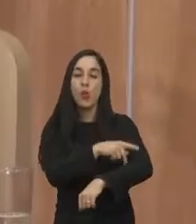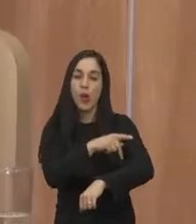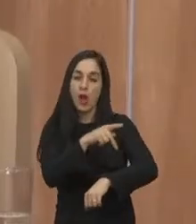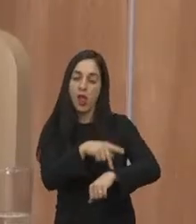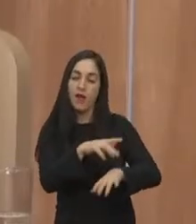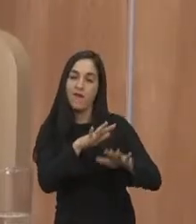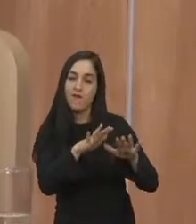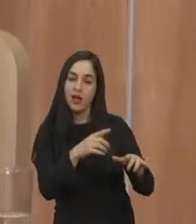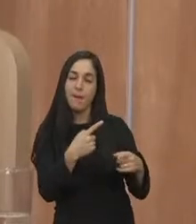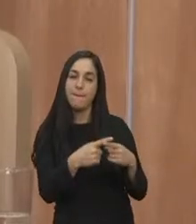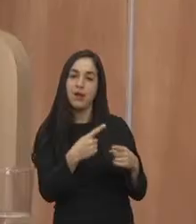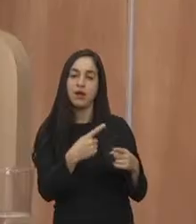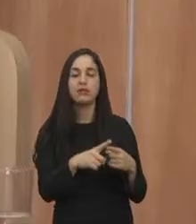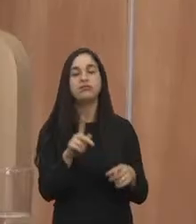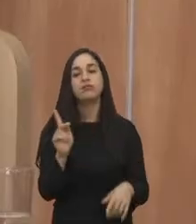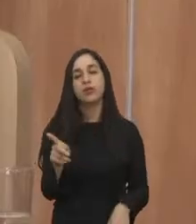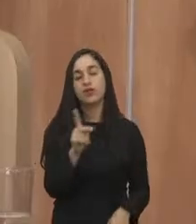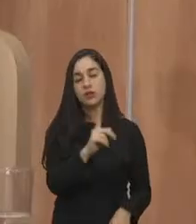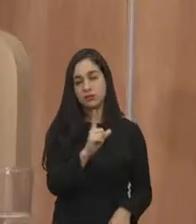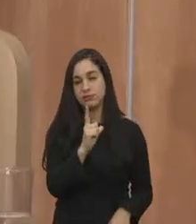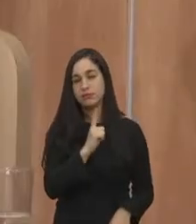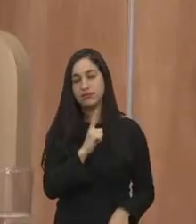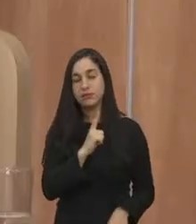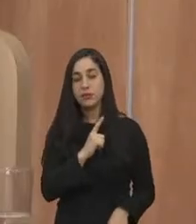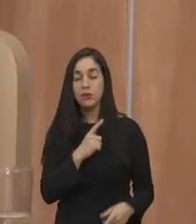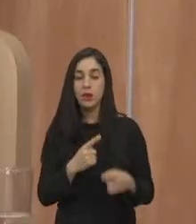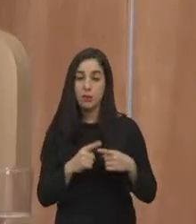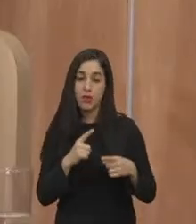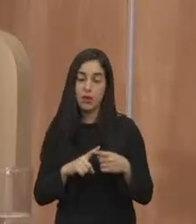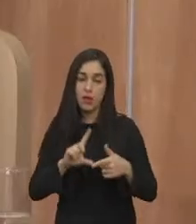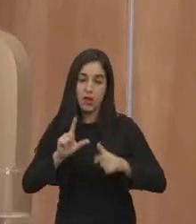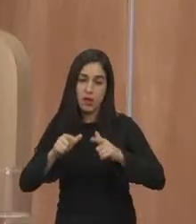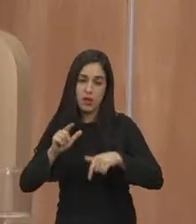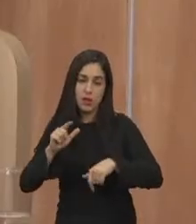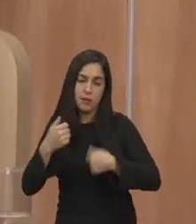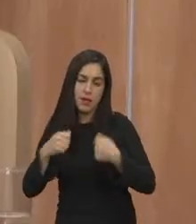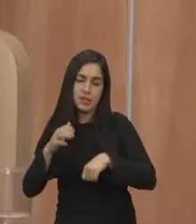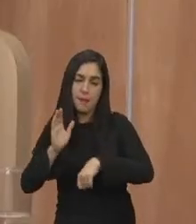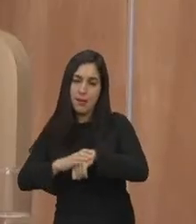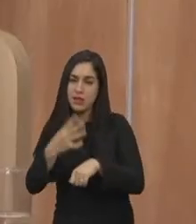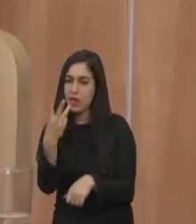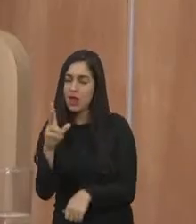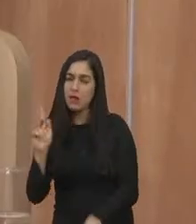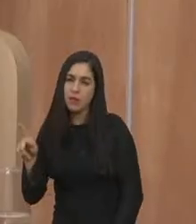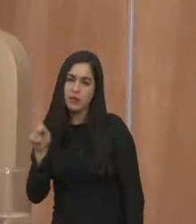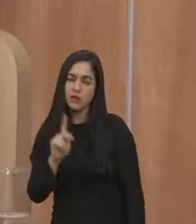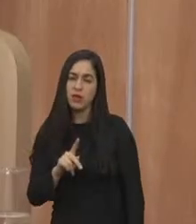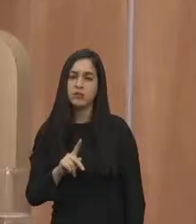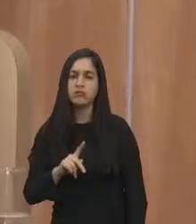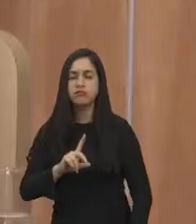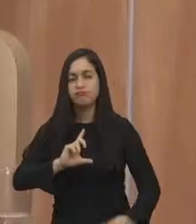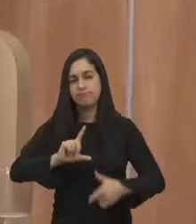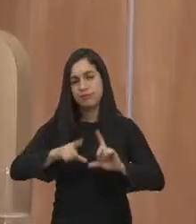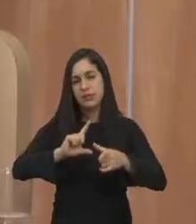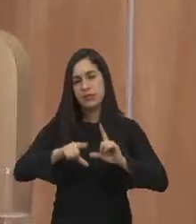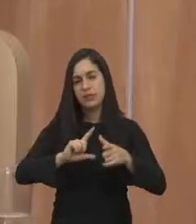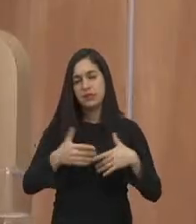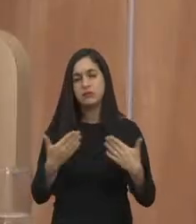pela estrutura de docentes também. Porque para abrir letras, a gente precisaria de pelo menos mais 3 docentes de letras. E aí